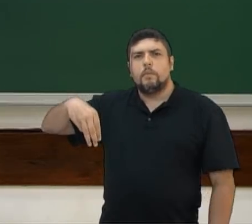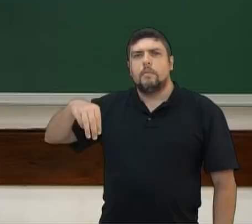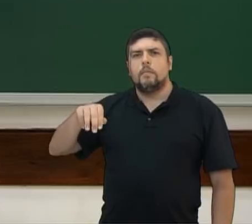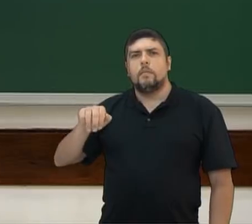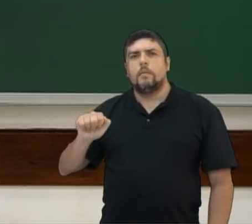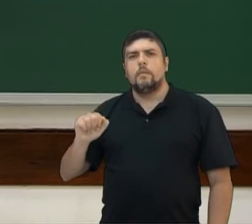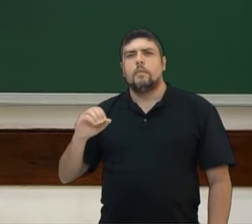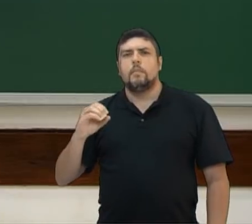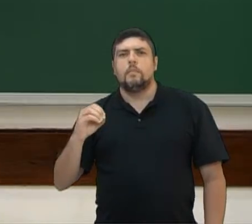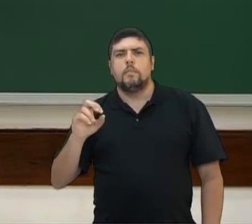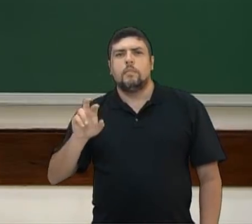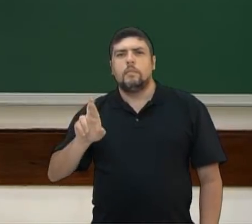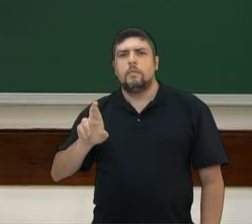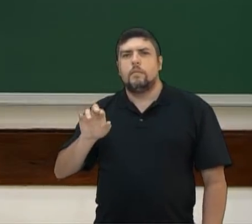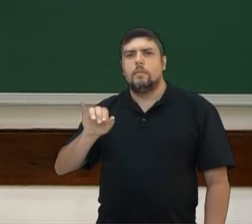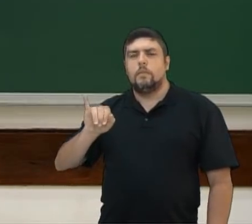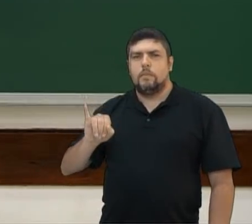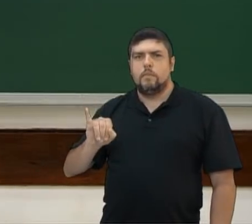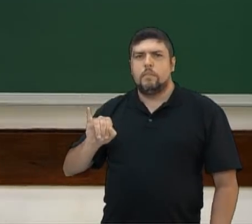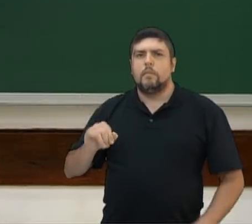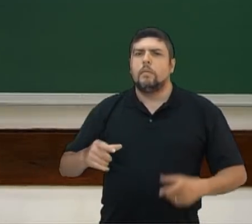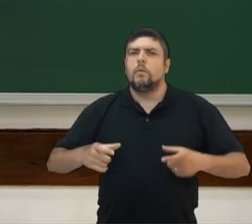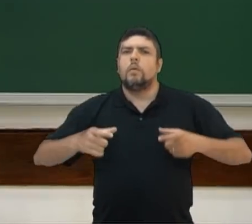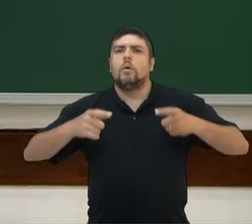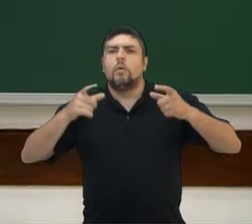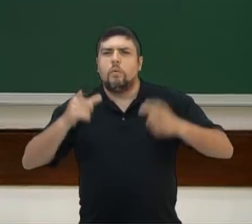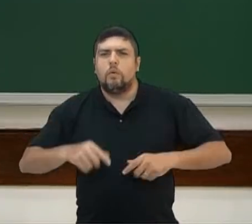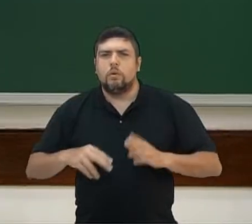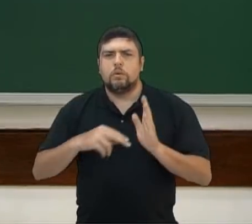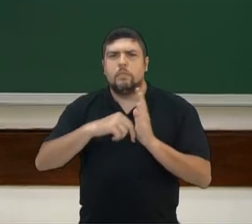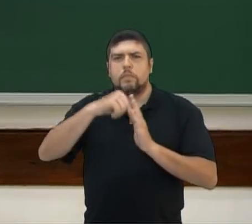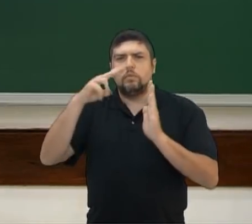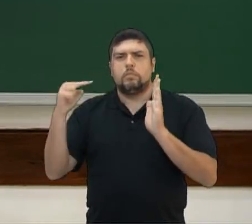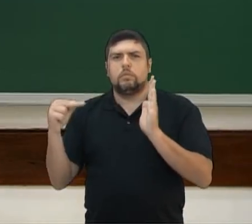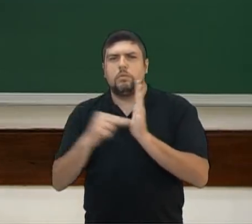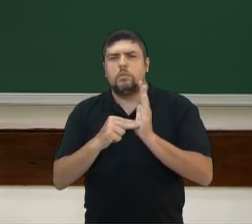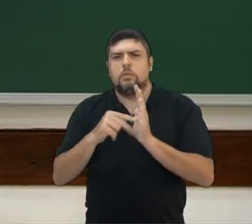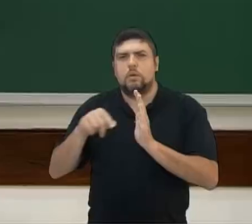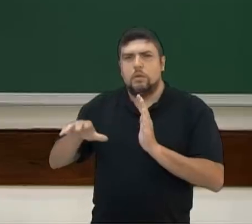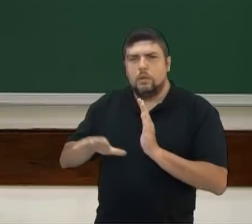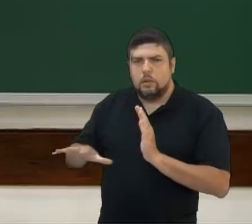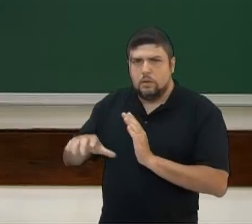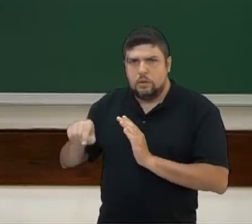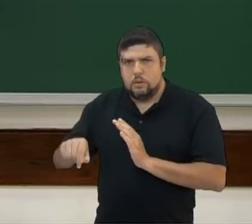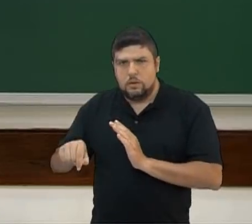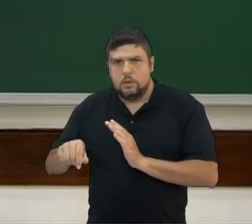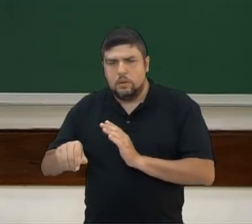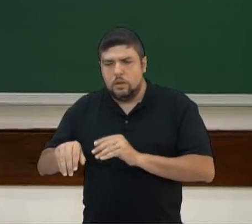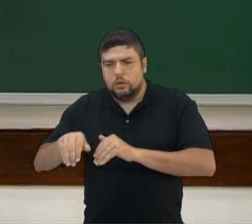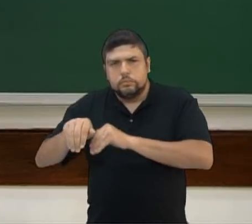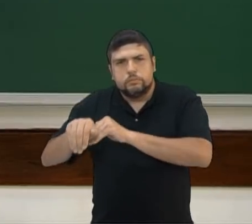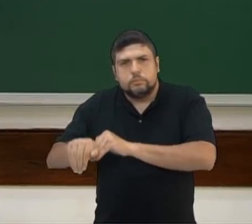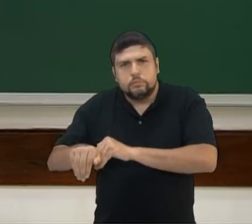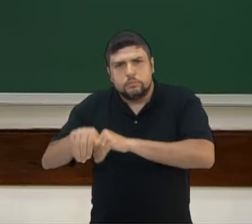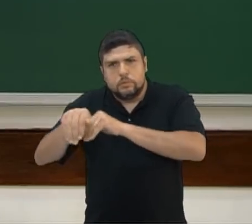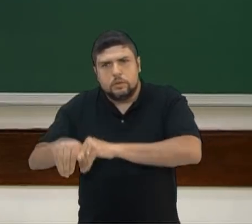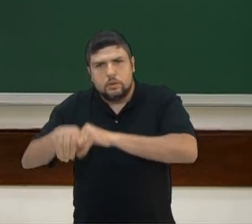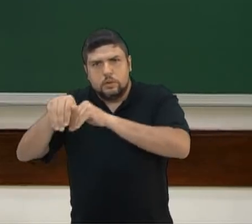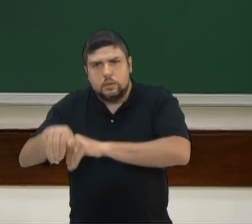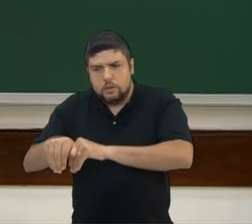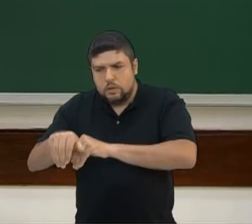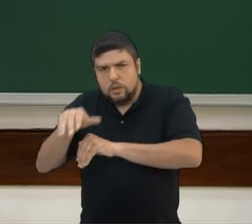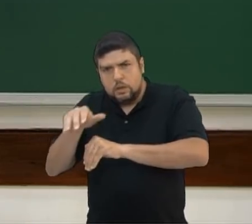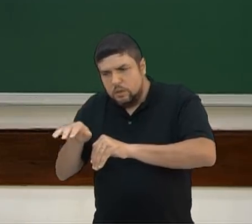são encontrados na chamada Nova Zelândia, ou ainda o arquipélago que está em volta da